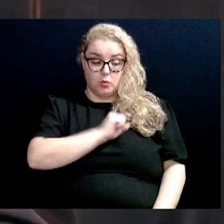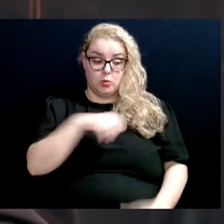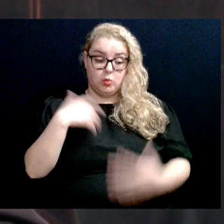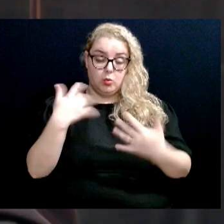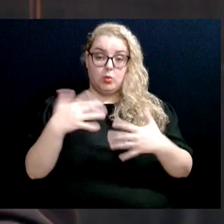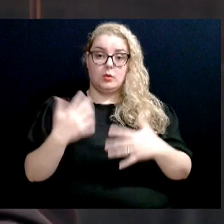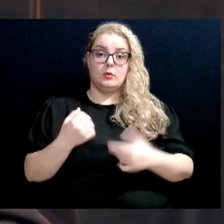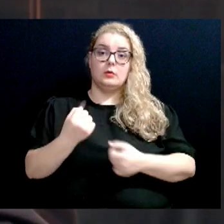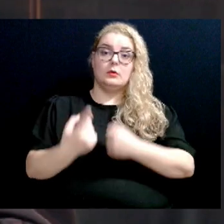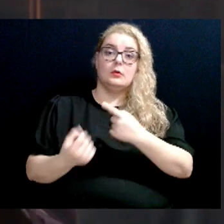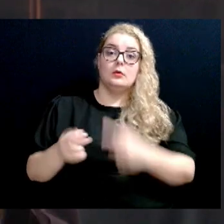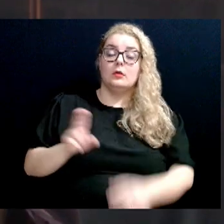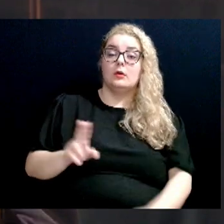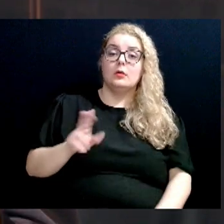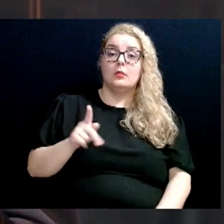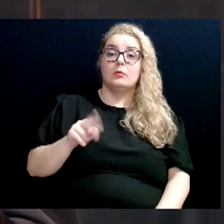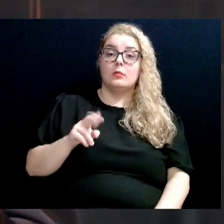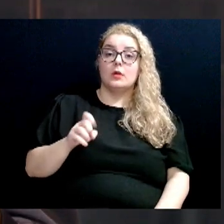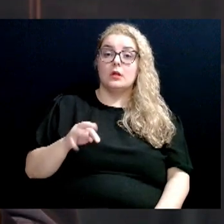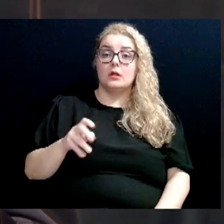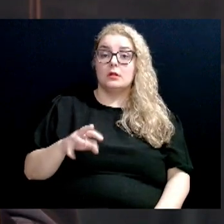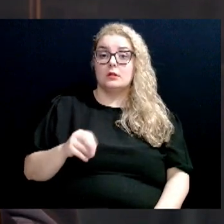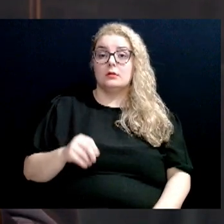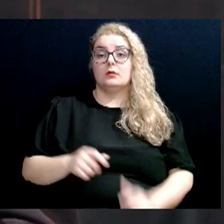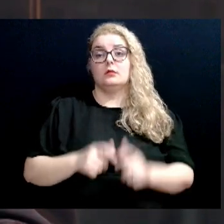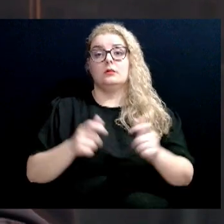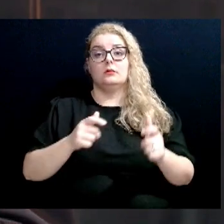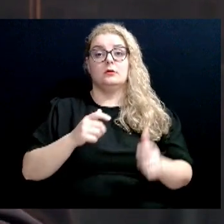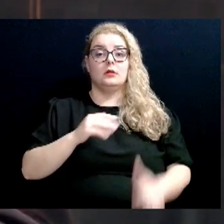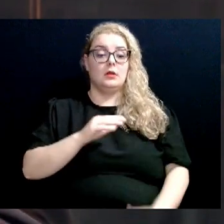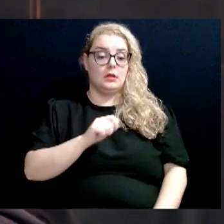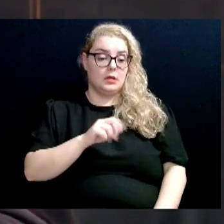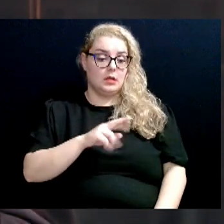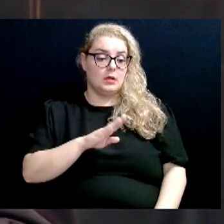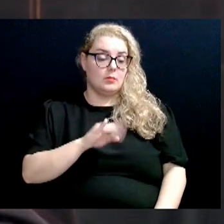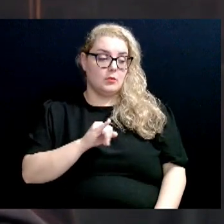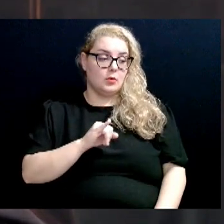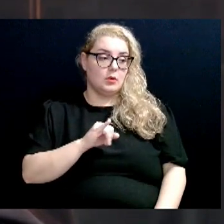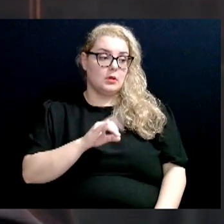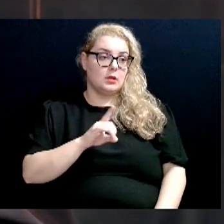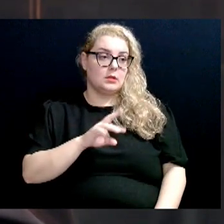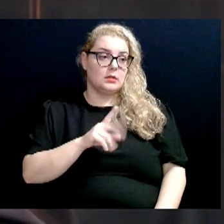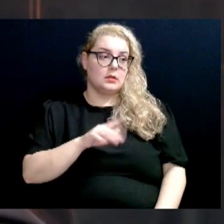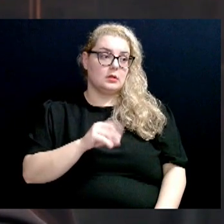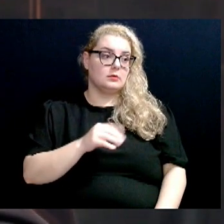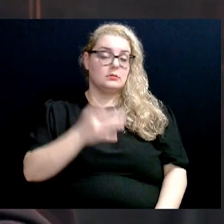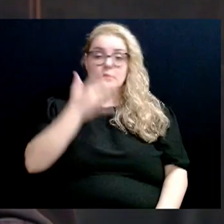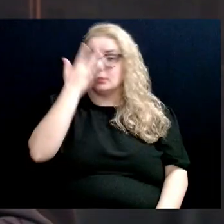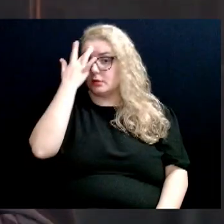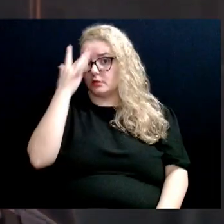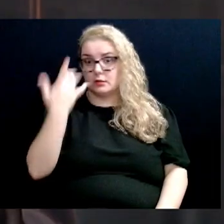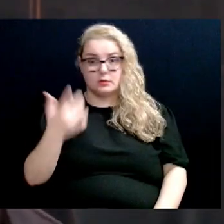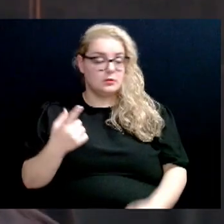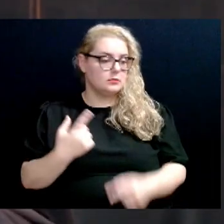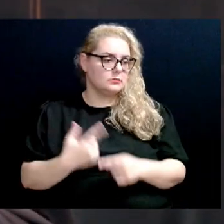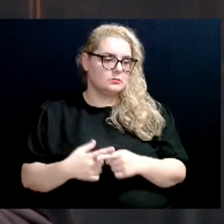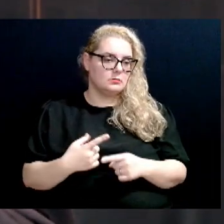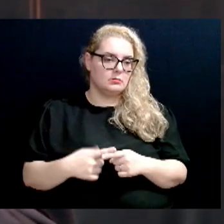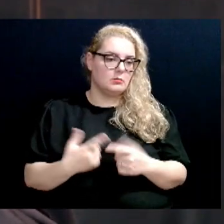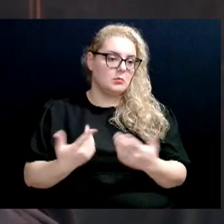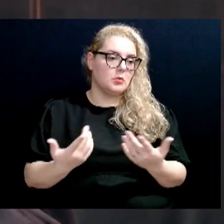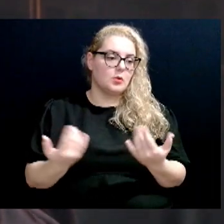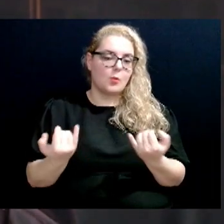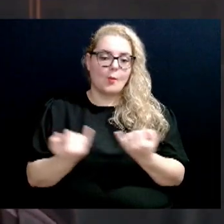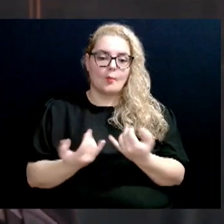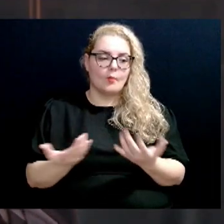de pré-treino que tem muito carboidrato. E aí não sabe por que não emagrece. Então vai lá fazer,